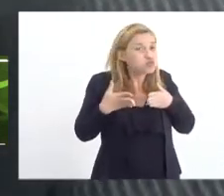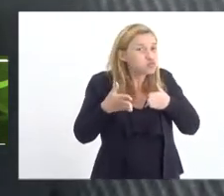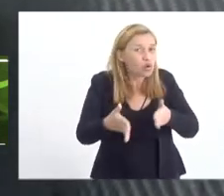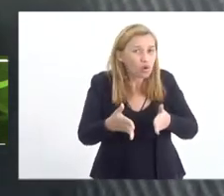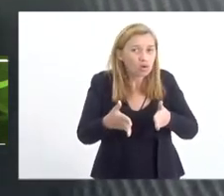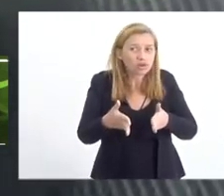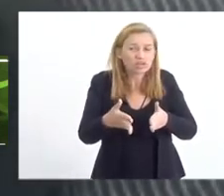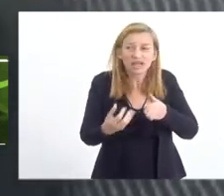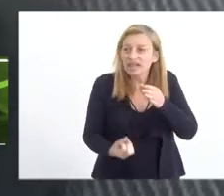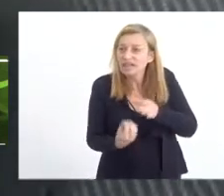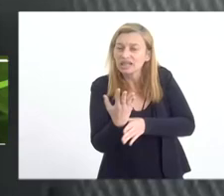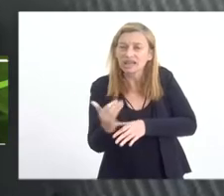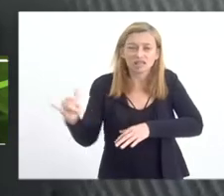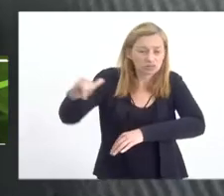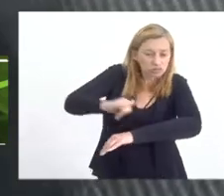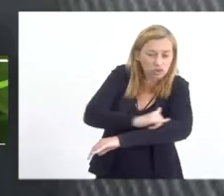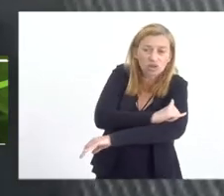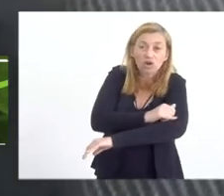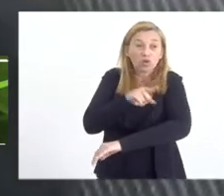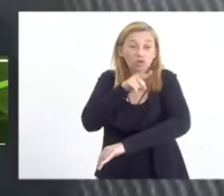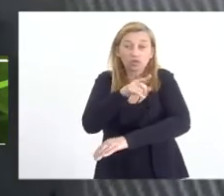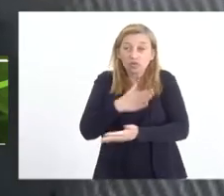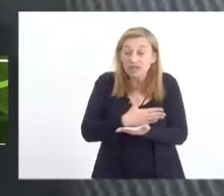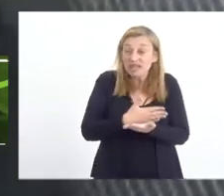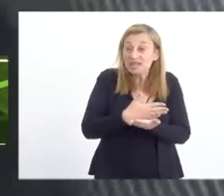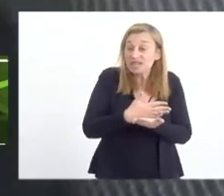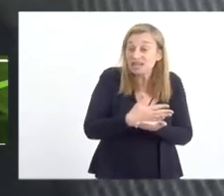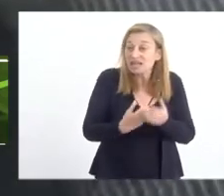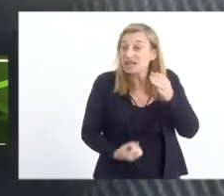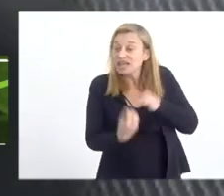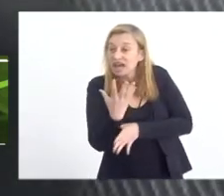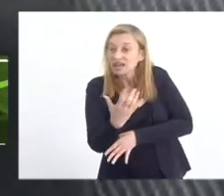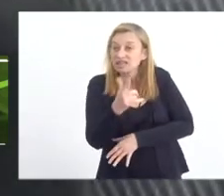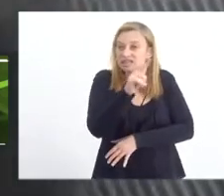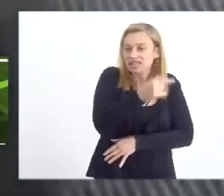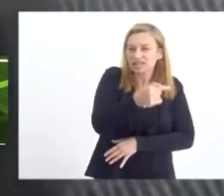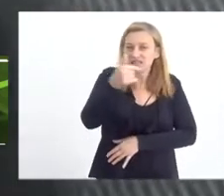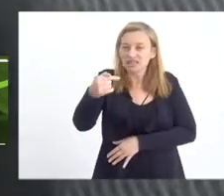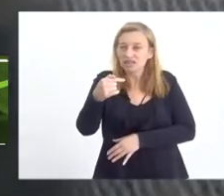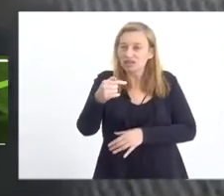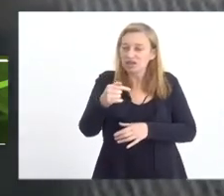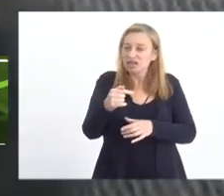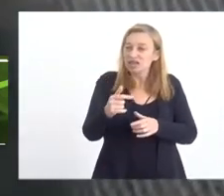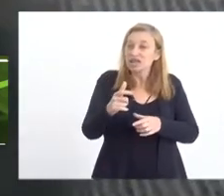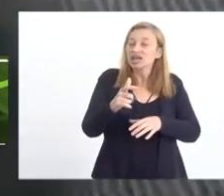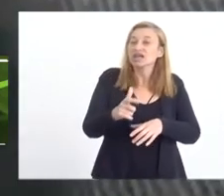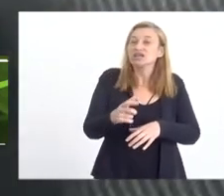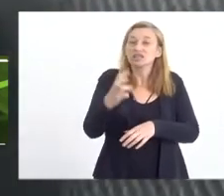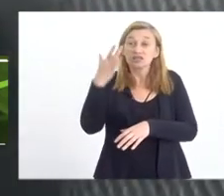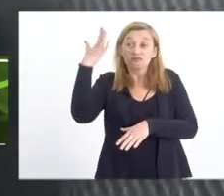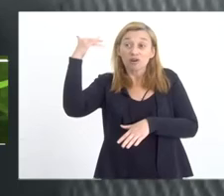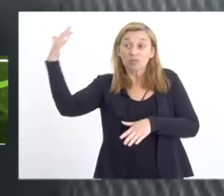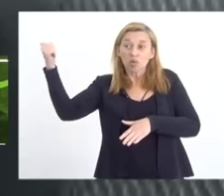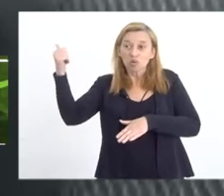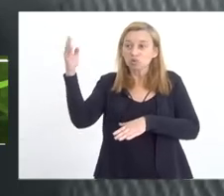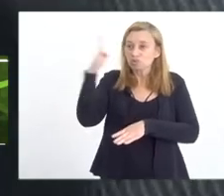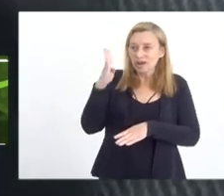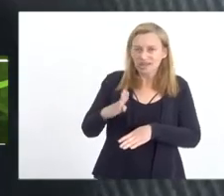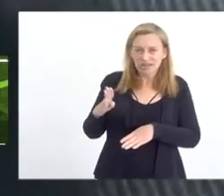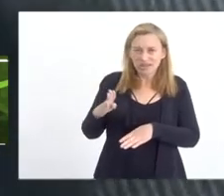da criação desse aeroporto. Quando ele foi criado em 77, ele foi criado para ser o hub do Brasil. Para que ele seja o hub do Brasil, ele tem